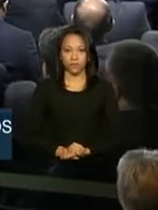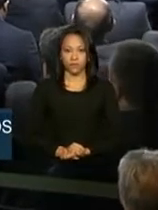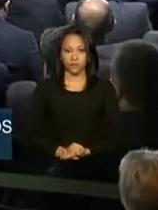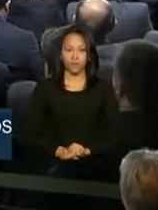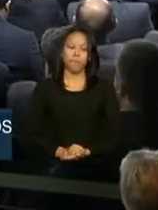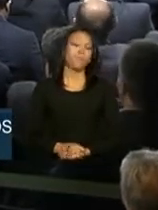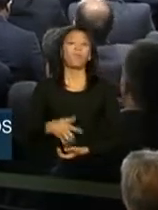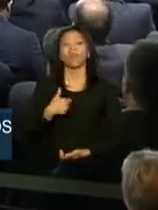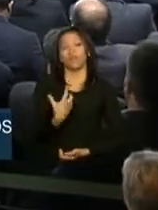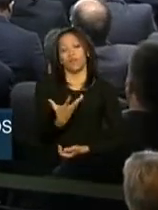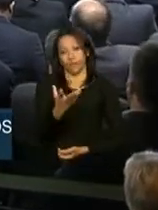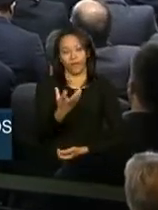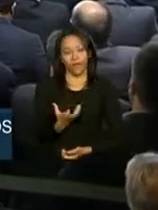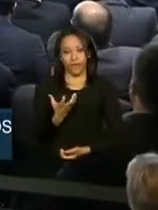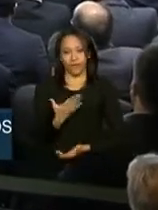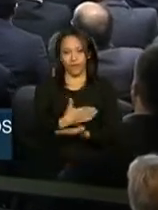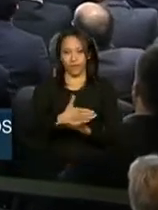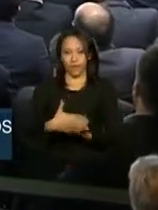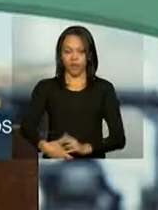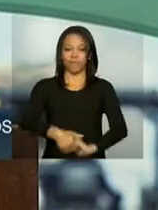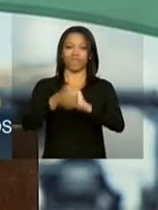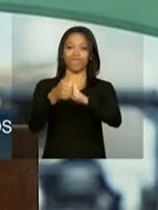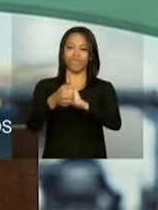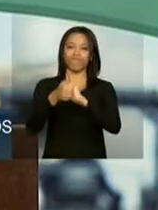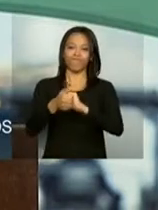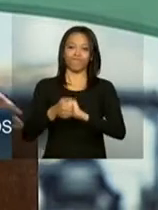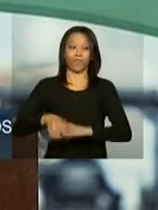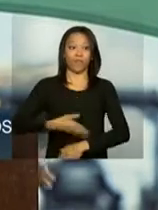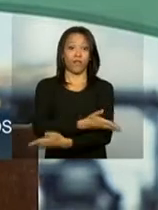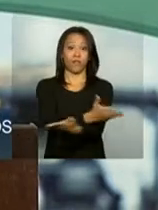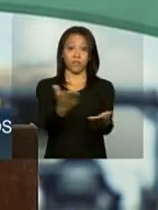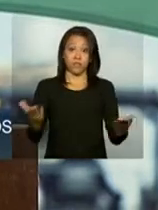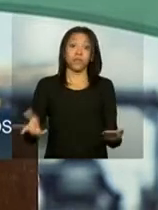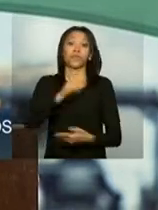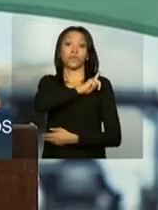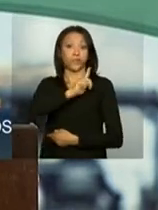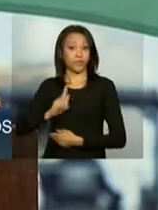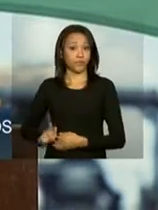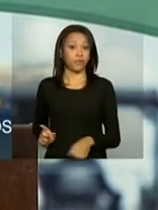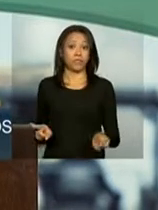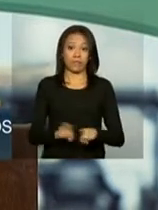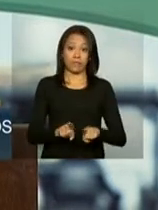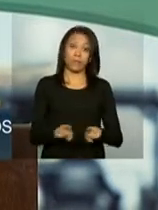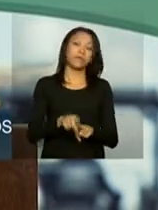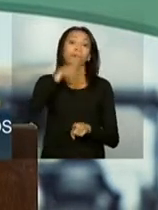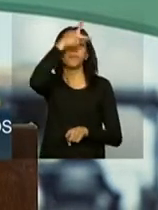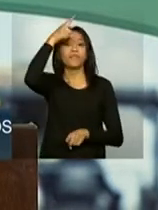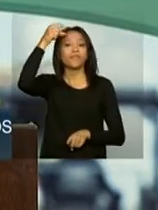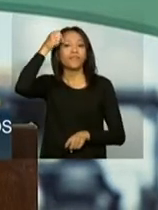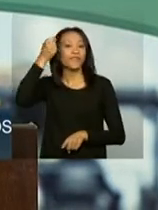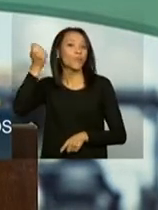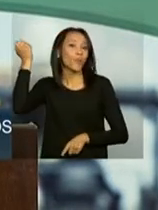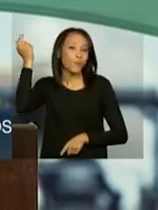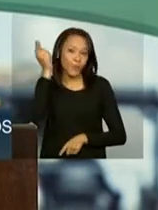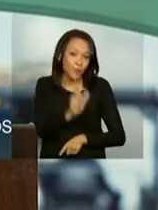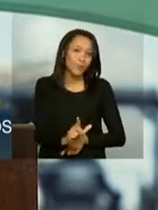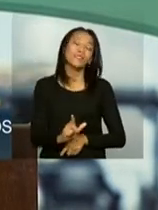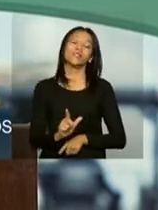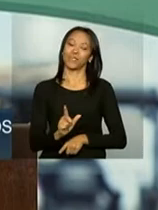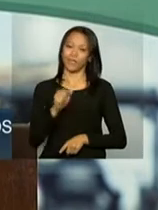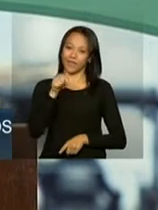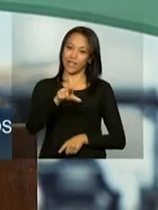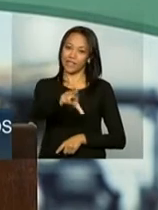Eu queria começar saudando os governadores e os prefeitos contemplados nessa seleção